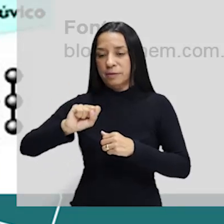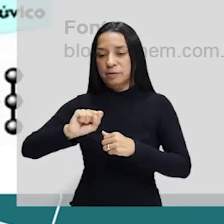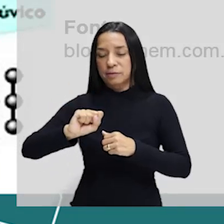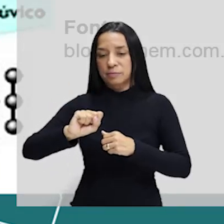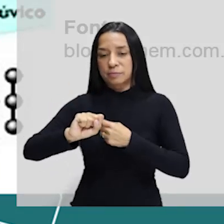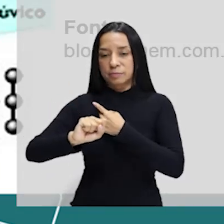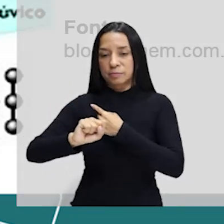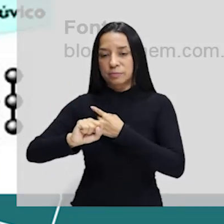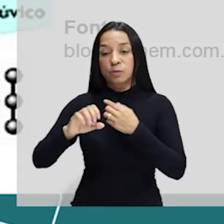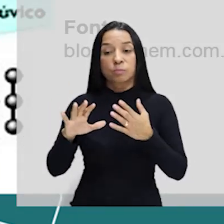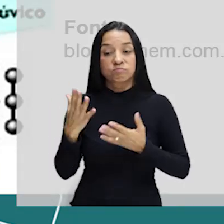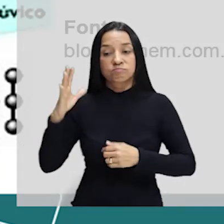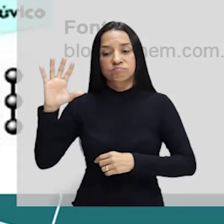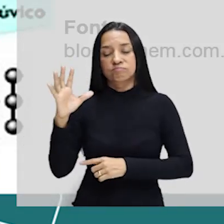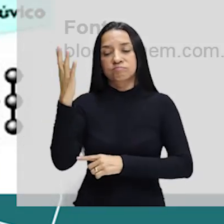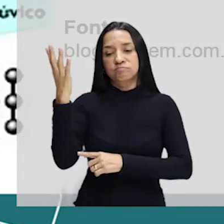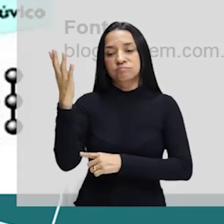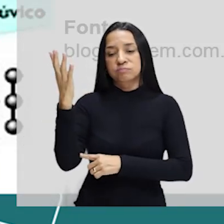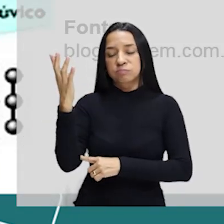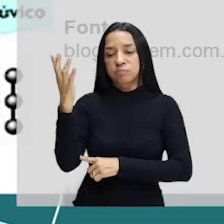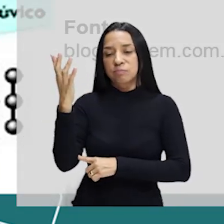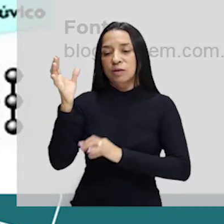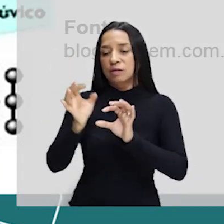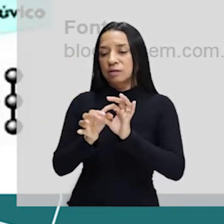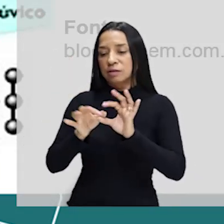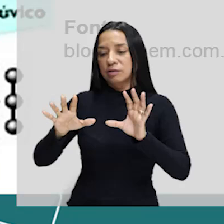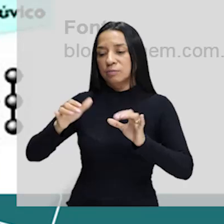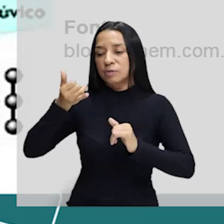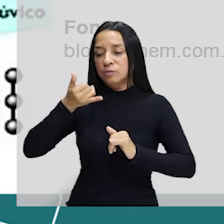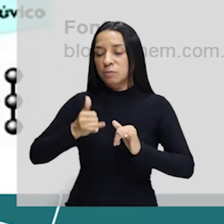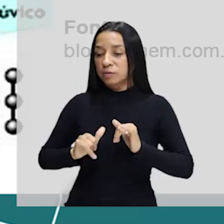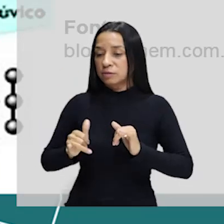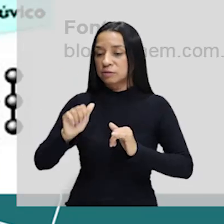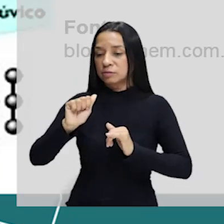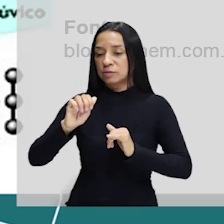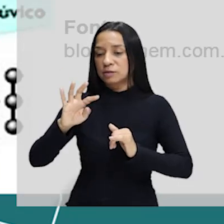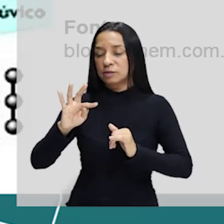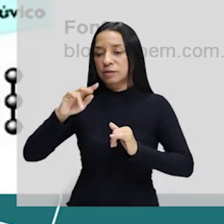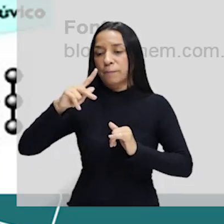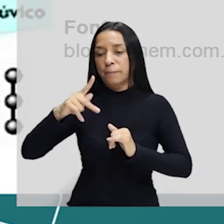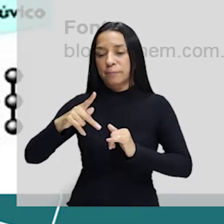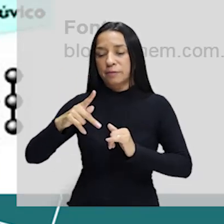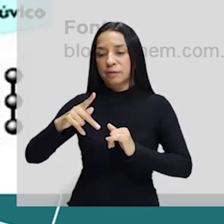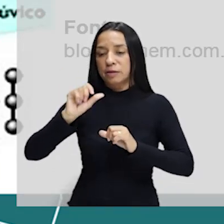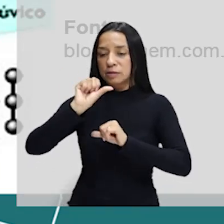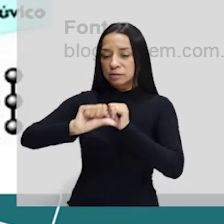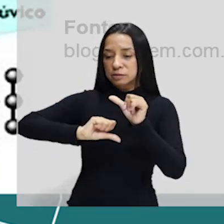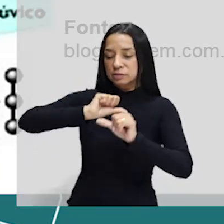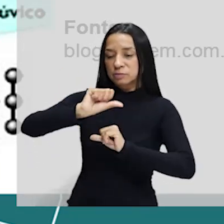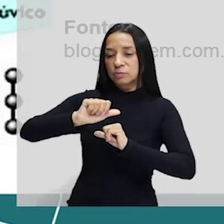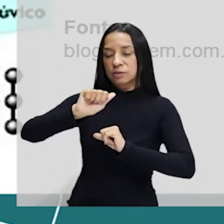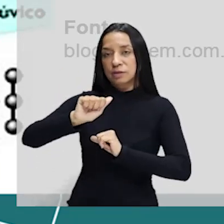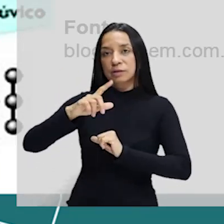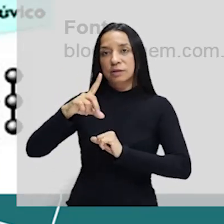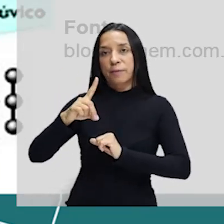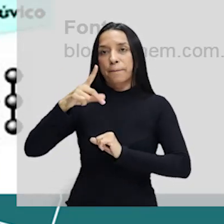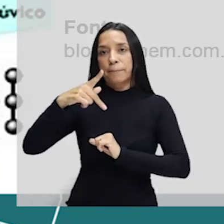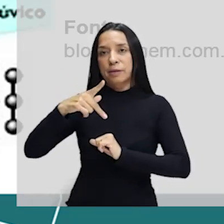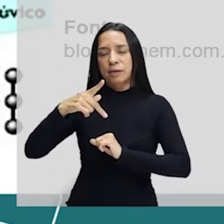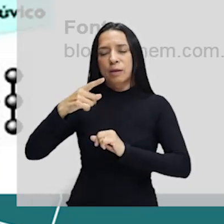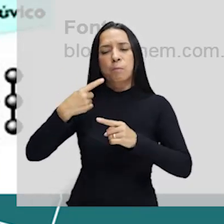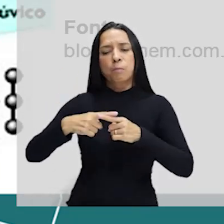ATP. Quando isso aconteceu, ela liberou a energia do ATP, ele se transformou em ADP. Por que